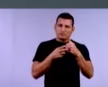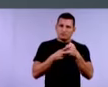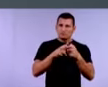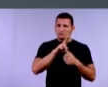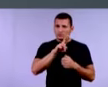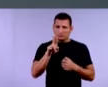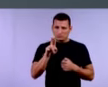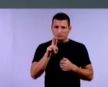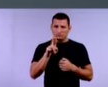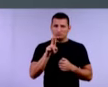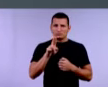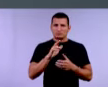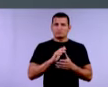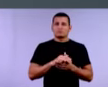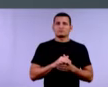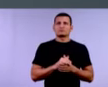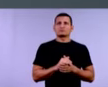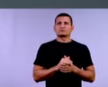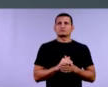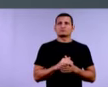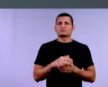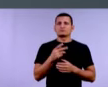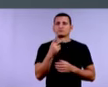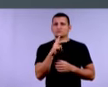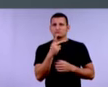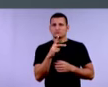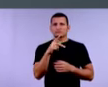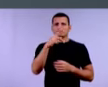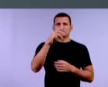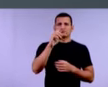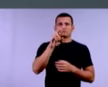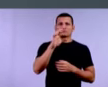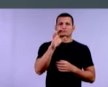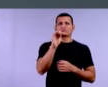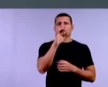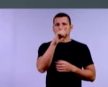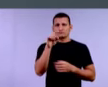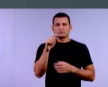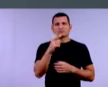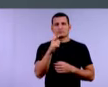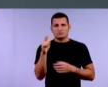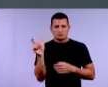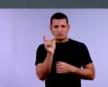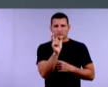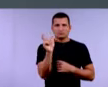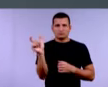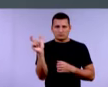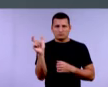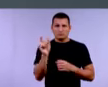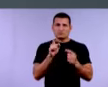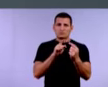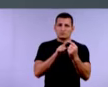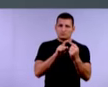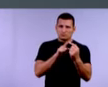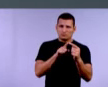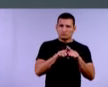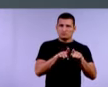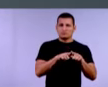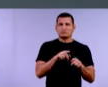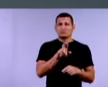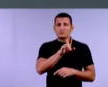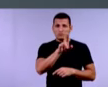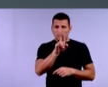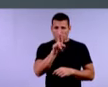os seus regidos, com termos regidos, com preposição, com outros termos. E a concordância trata da relação do nome ou do